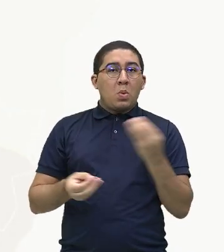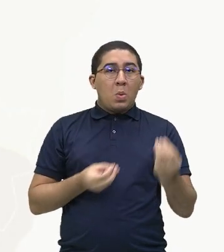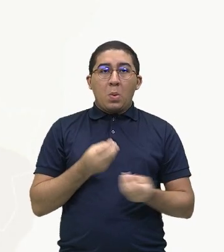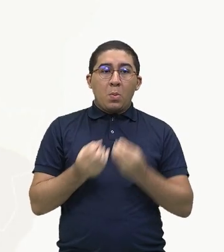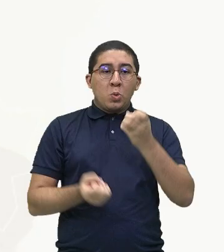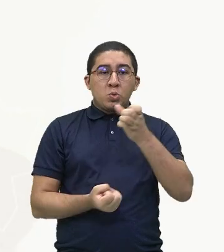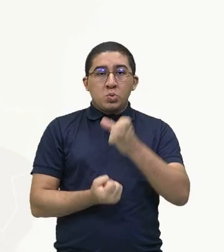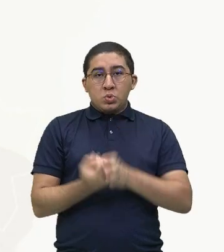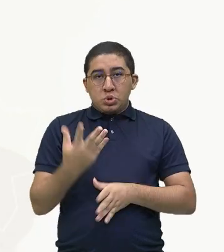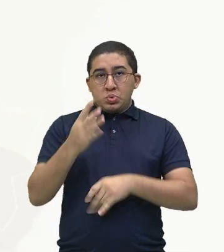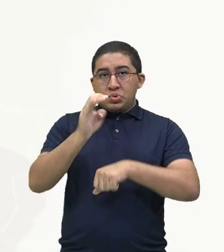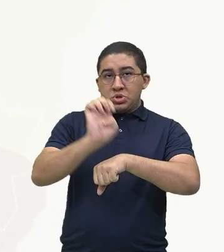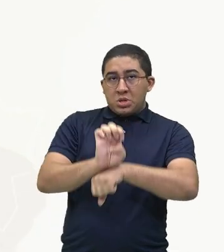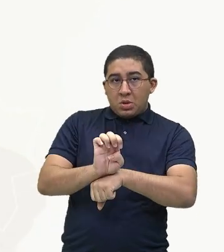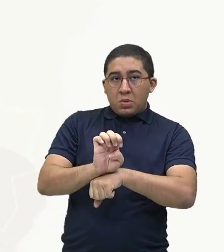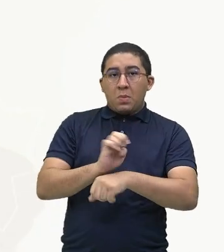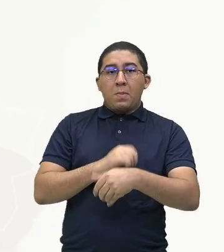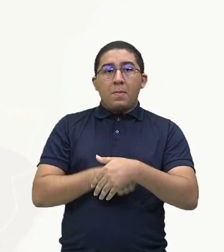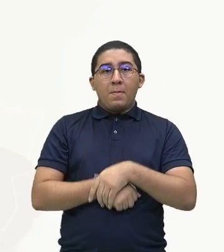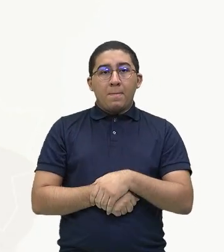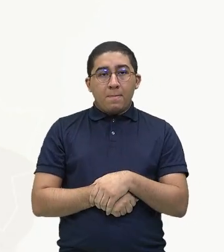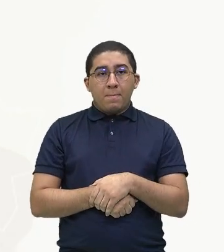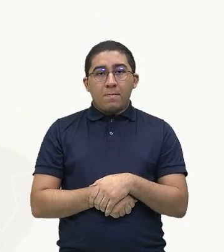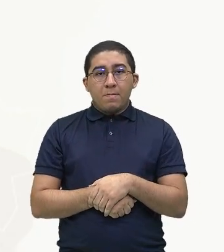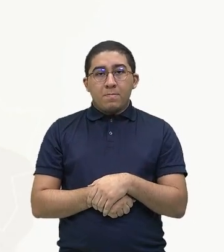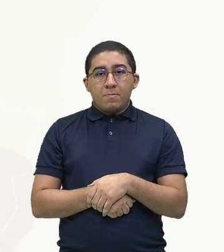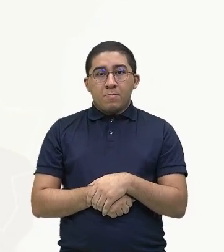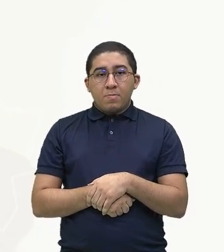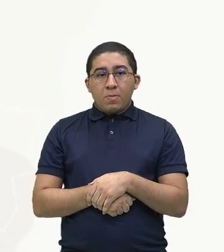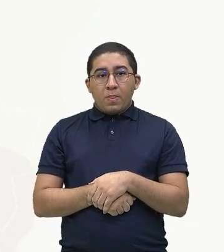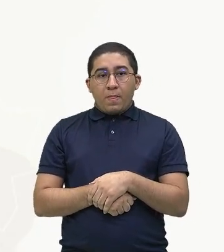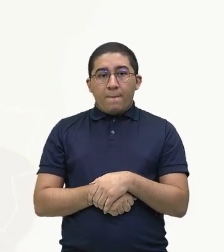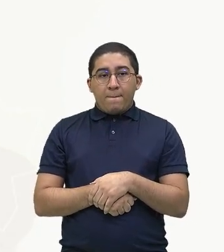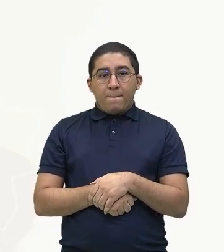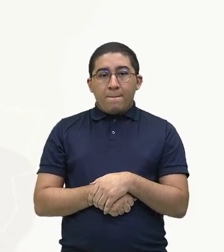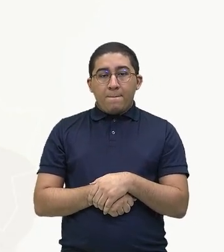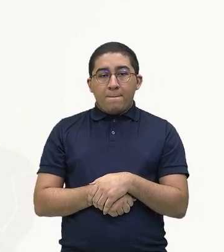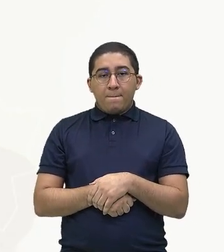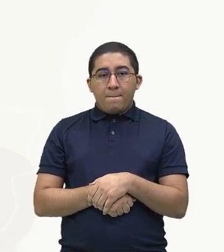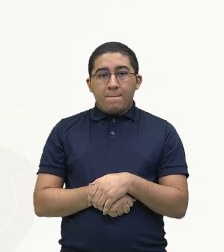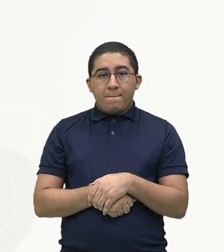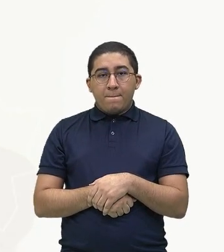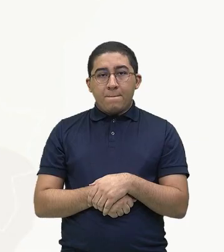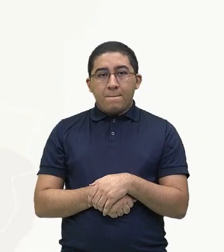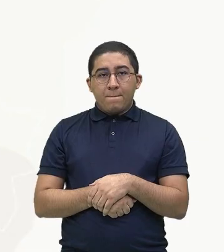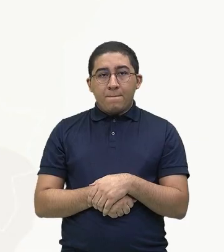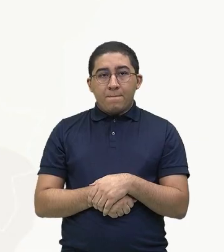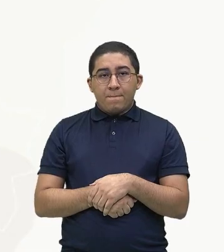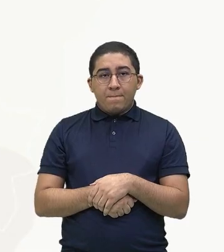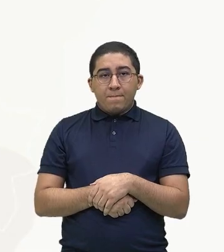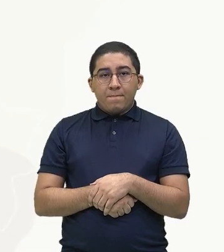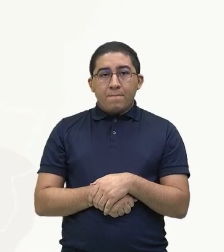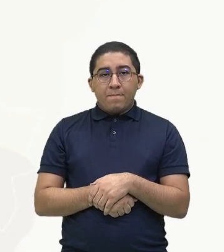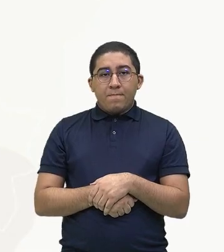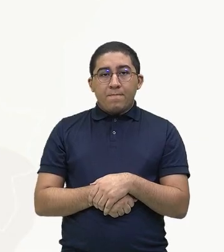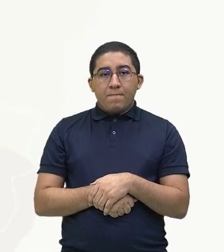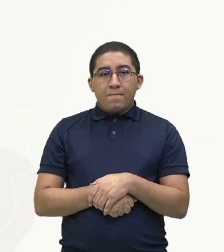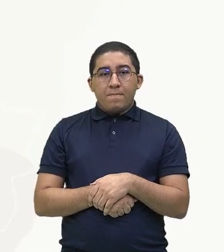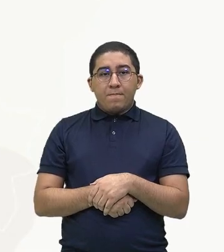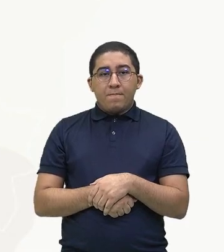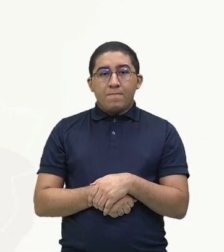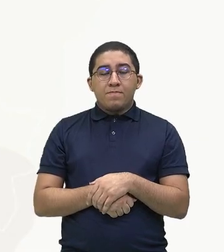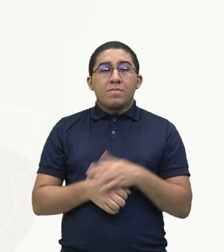estados. Aqui, por exemplo, olha, observem, deixa eu colocar aqui na canetinha, observem aqui o limite